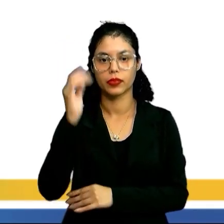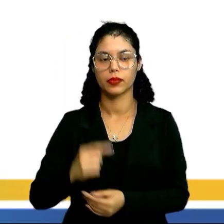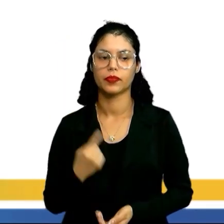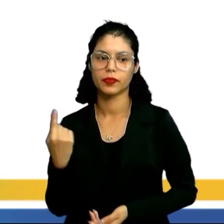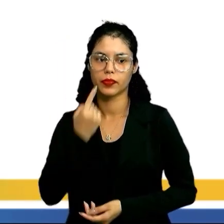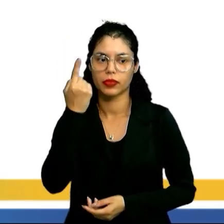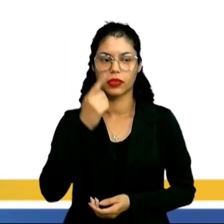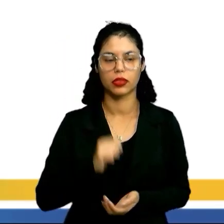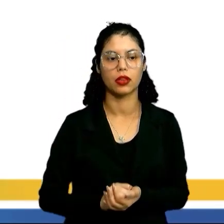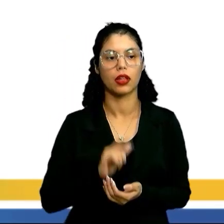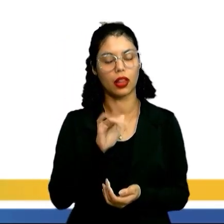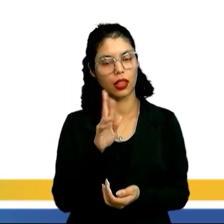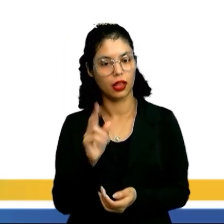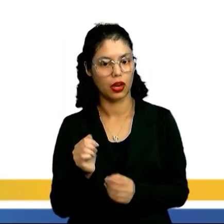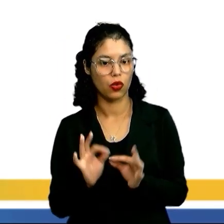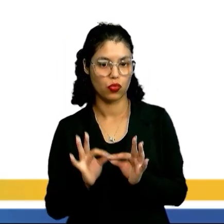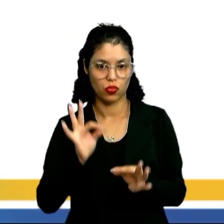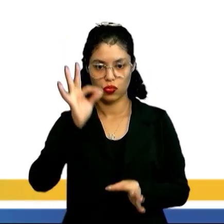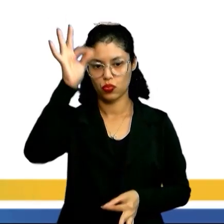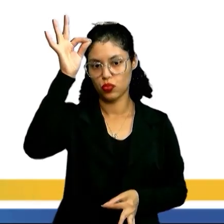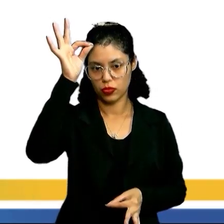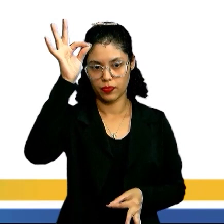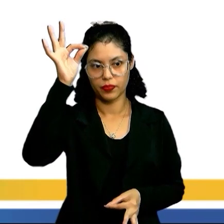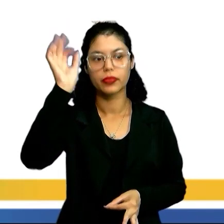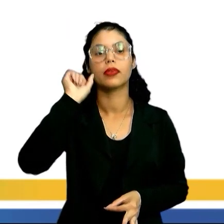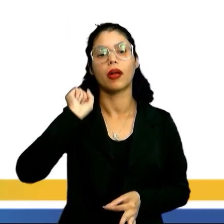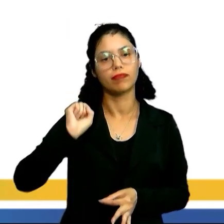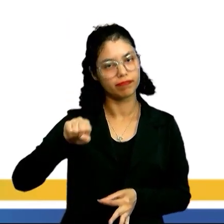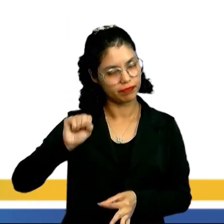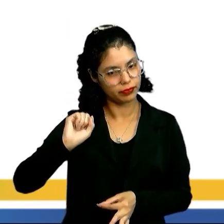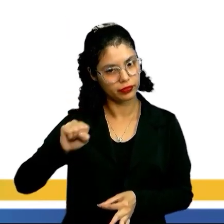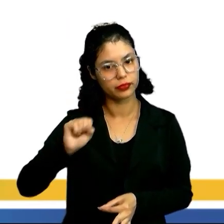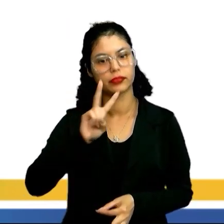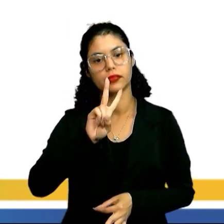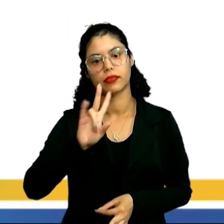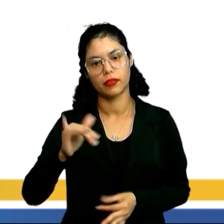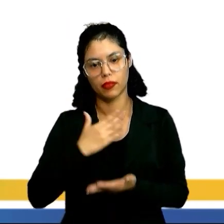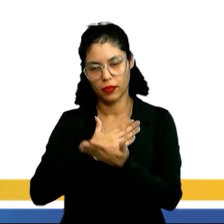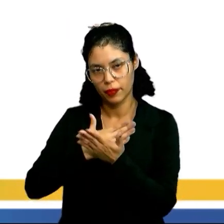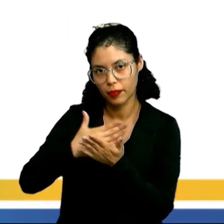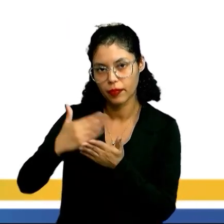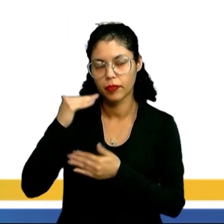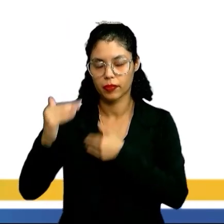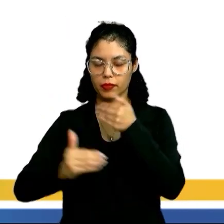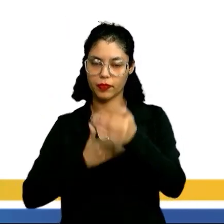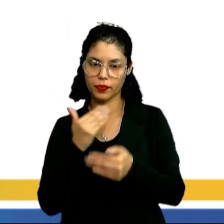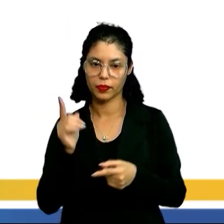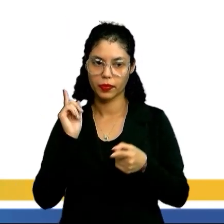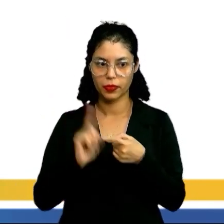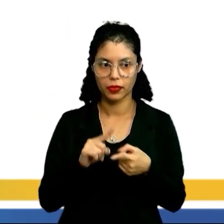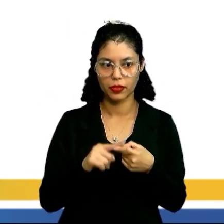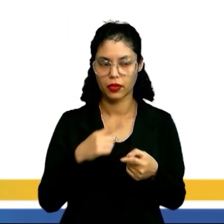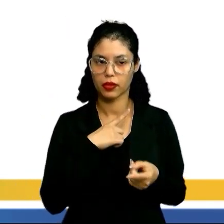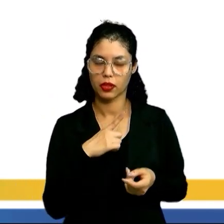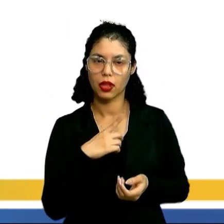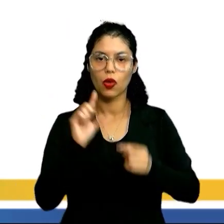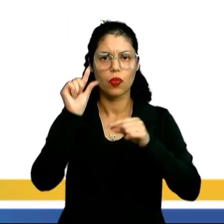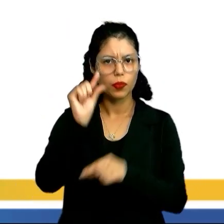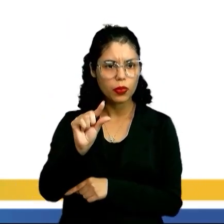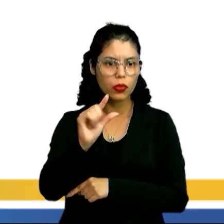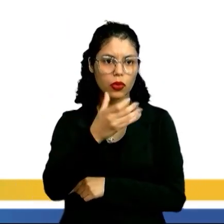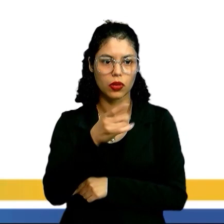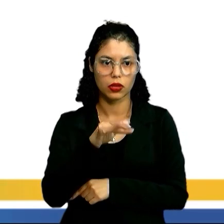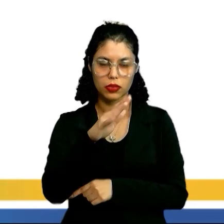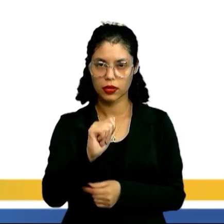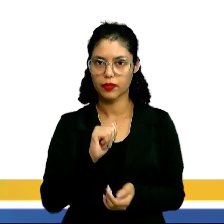a gema lateral vai ficando distante da gema apical, aí sim que ela começa a desenvolver. Por quê? Porque eu tenho pouca auxina